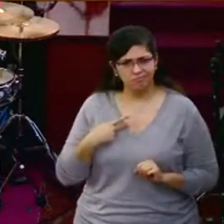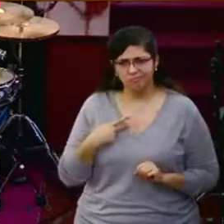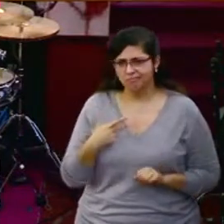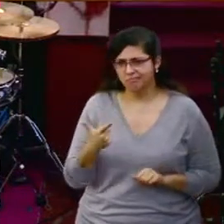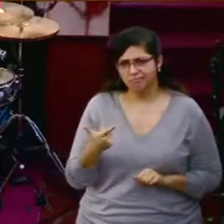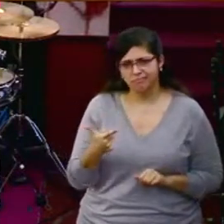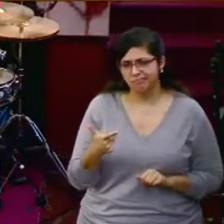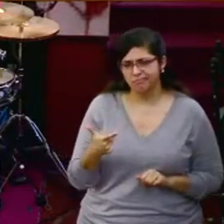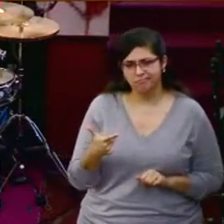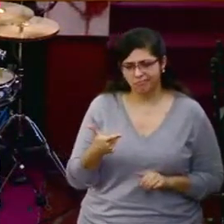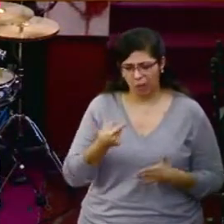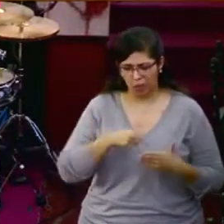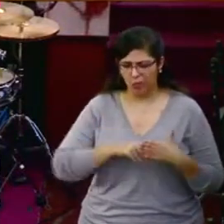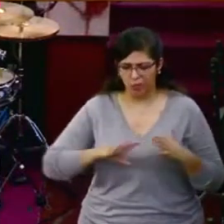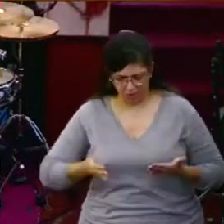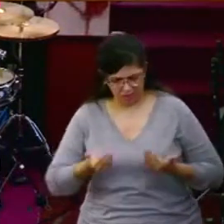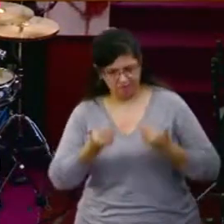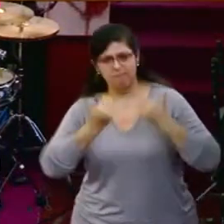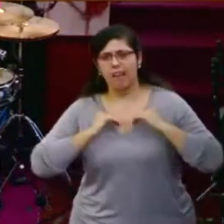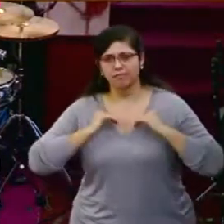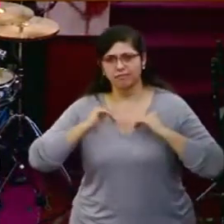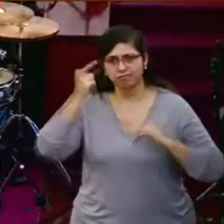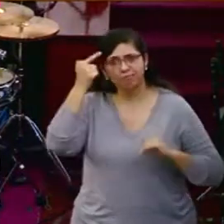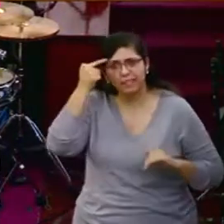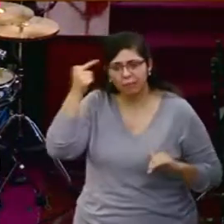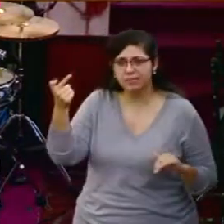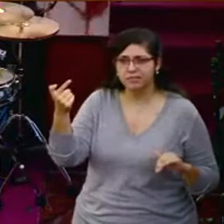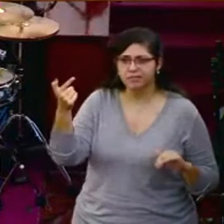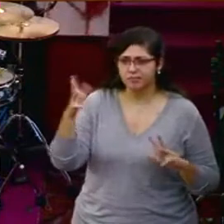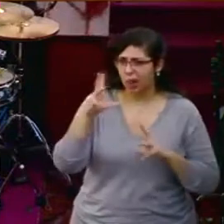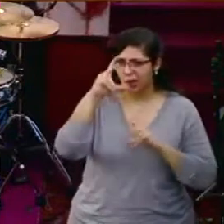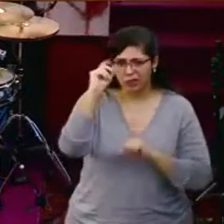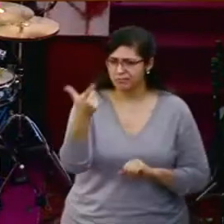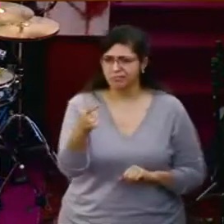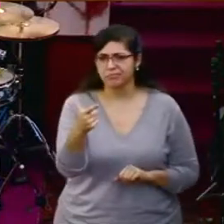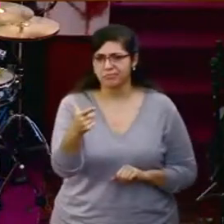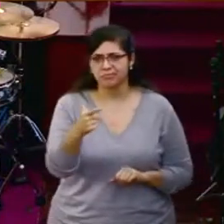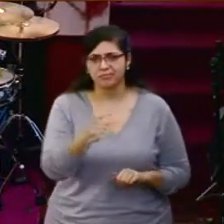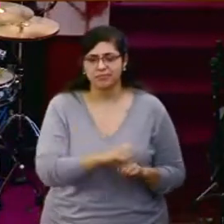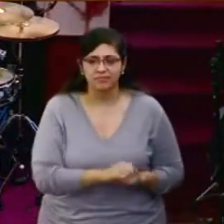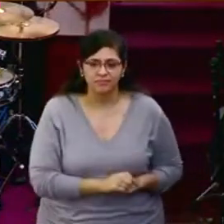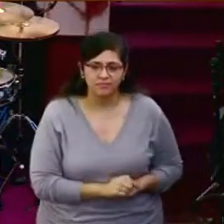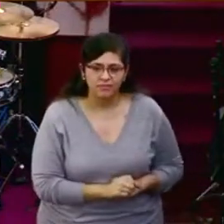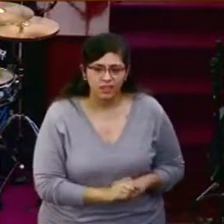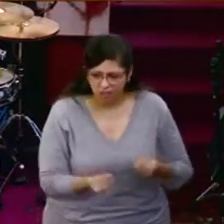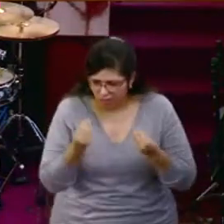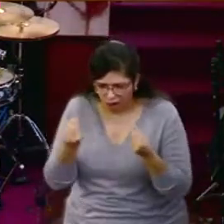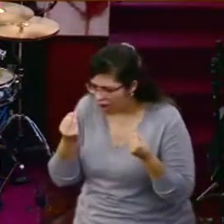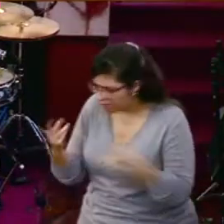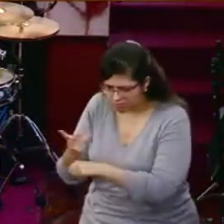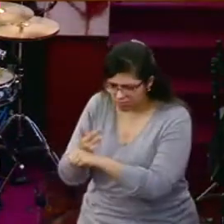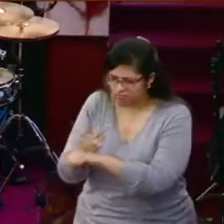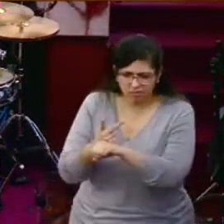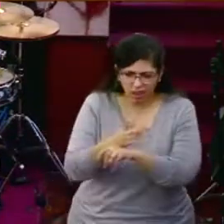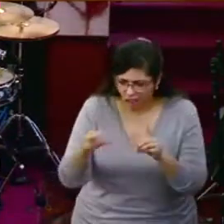ela também não vem da força do pensamento então onde está essa força como vamos